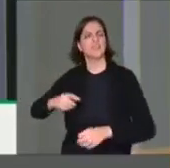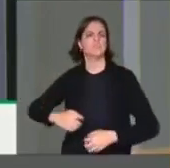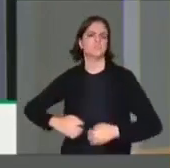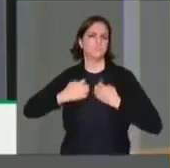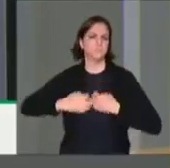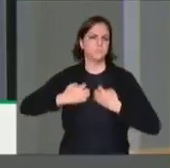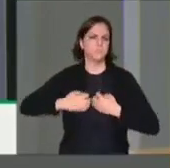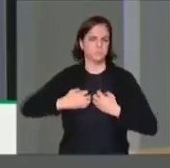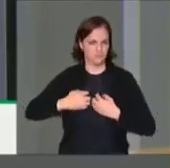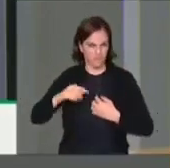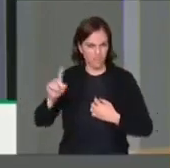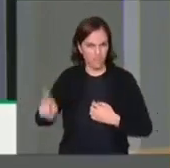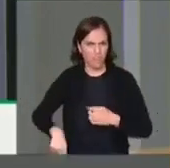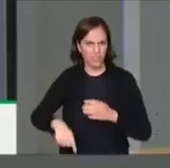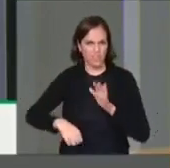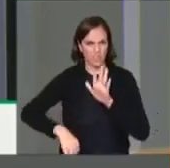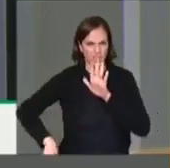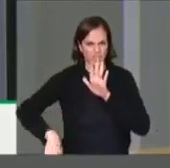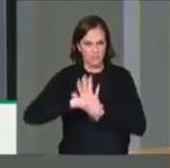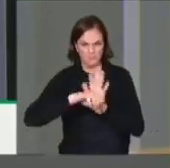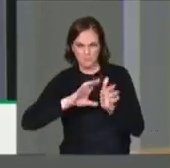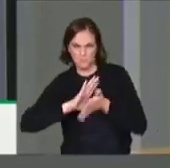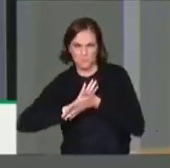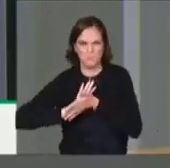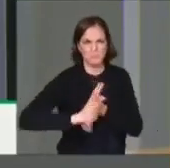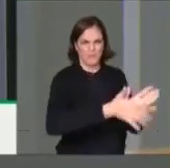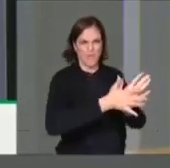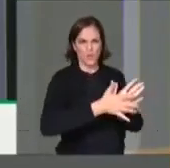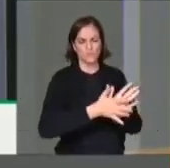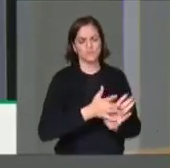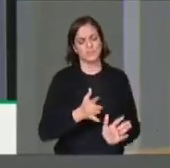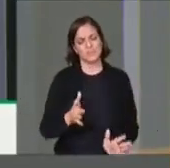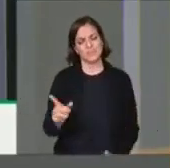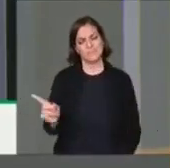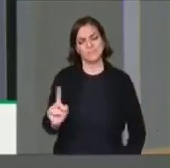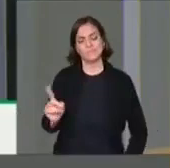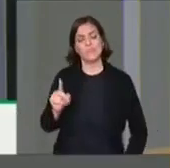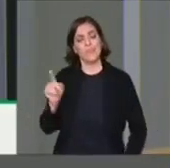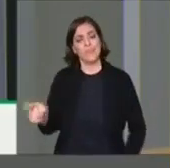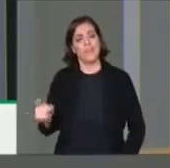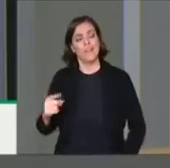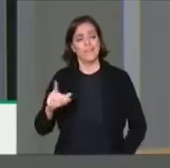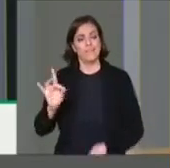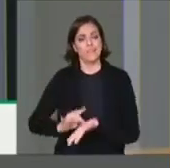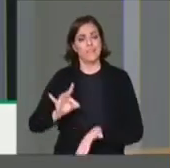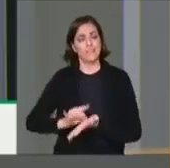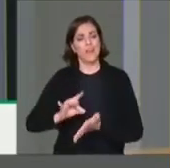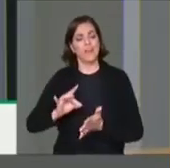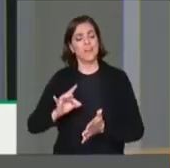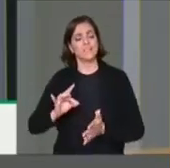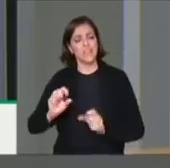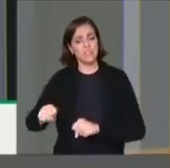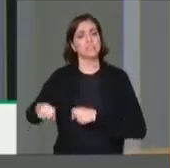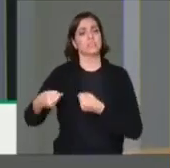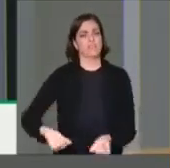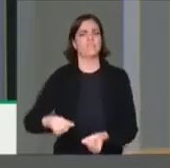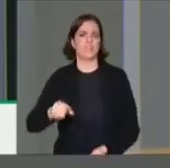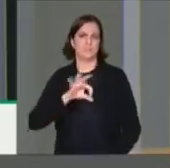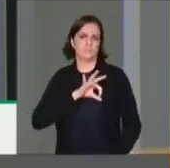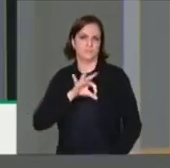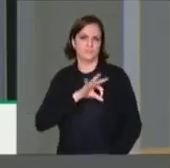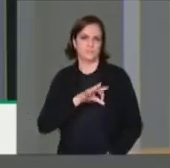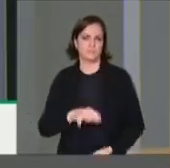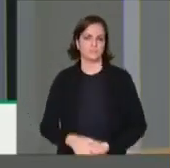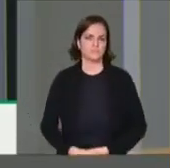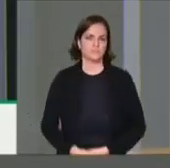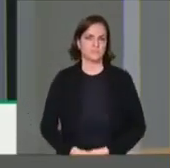indignação diante da depreciação de toda uma categoria profissional, se revoltou e destruiu aquela placa. É justo entender que o cartaz